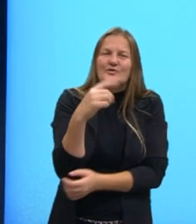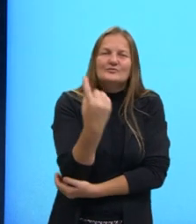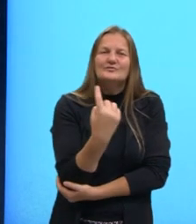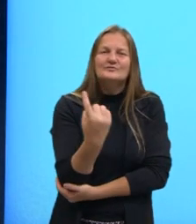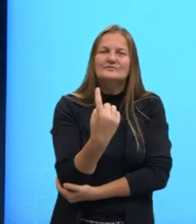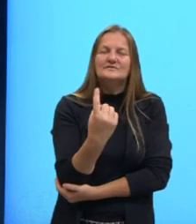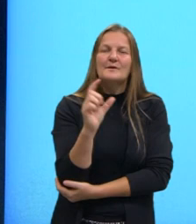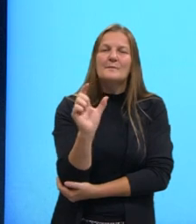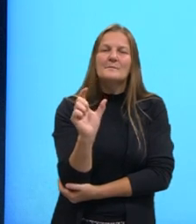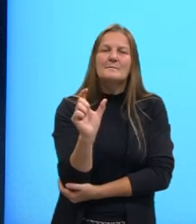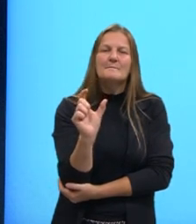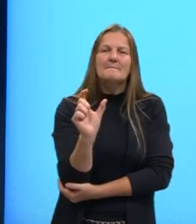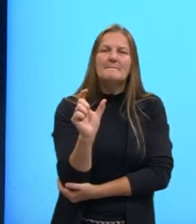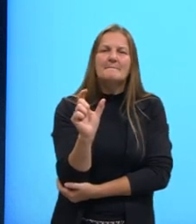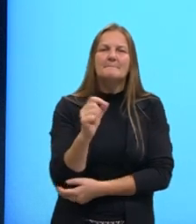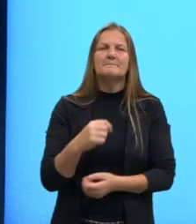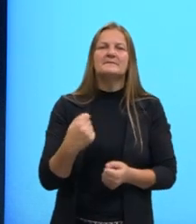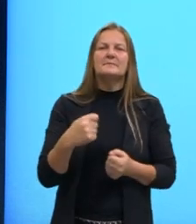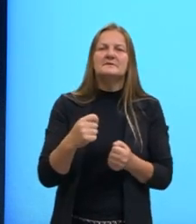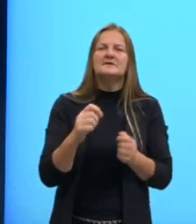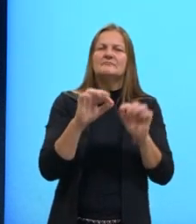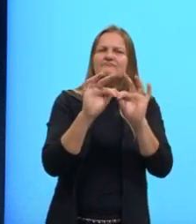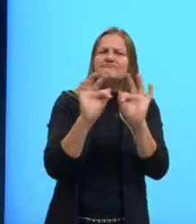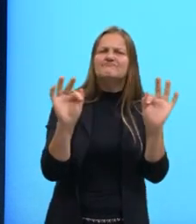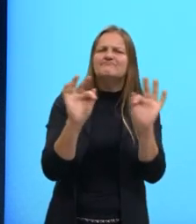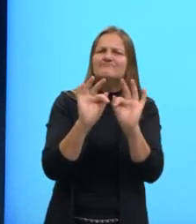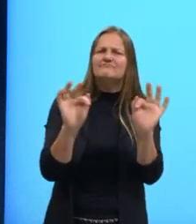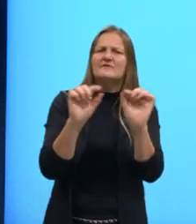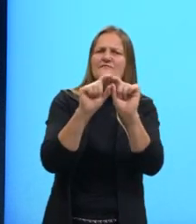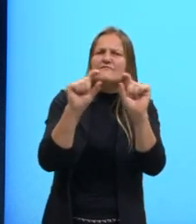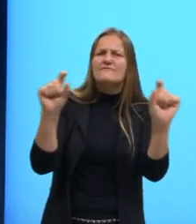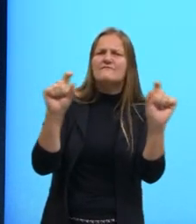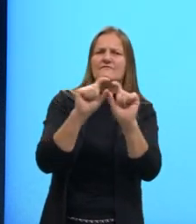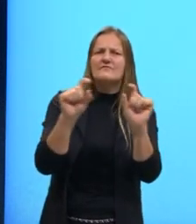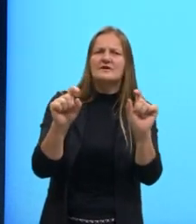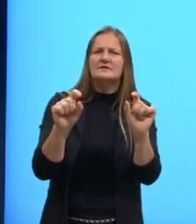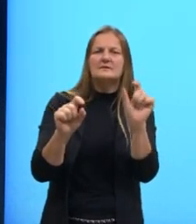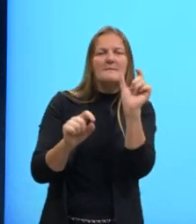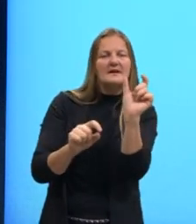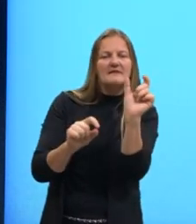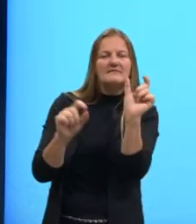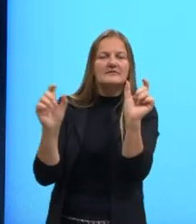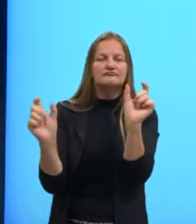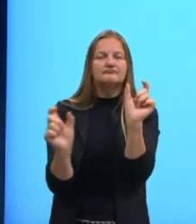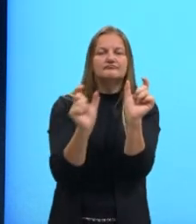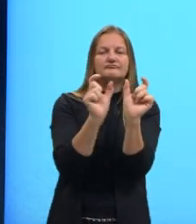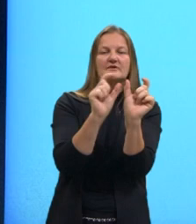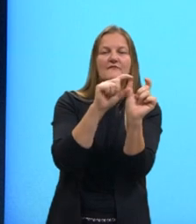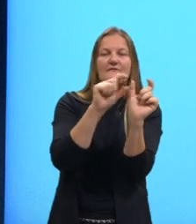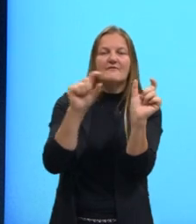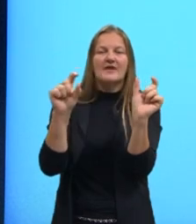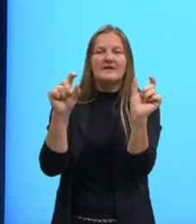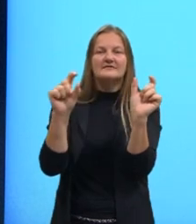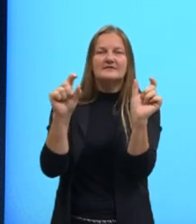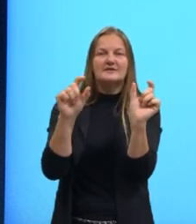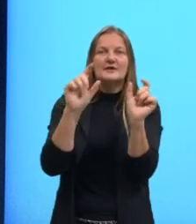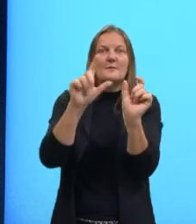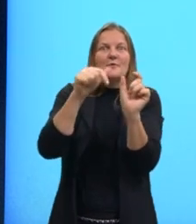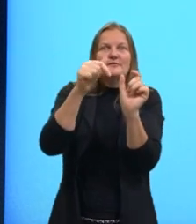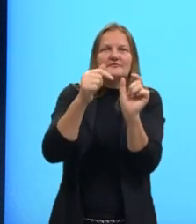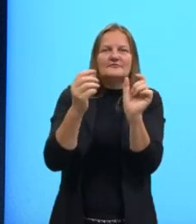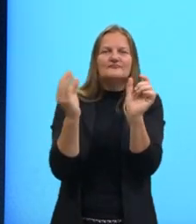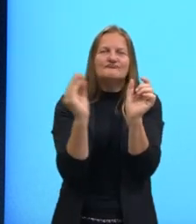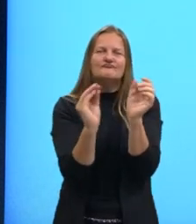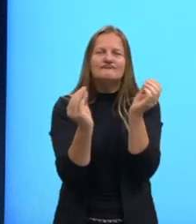isolada eu vou olhar para essa palavra que forma a frase que forma o texto mas se eu quero pensar sobre o texto né na